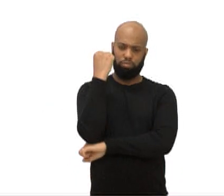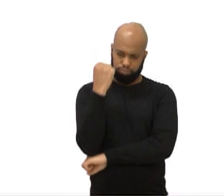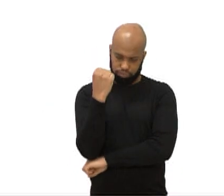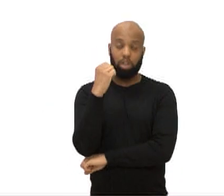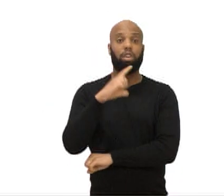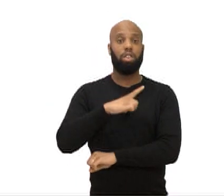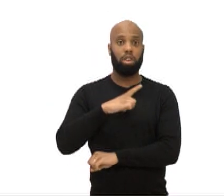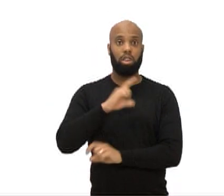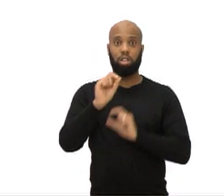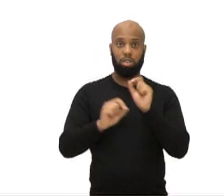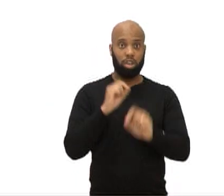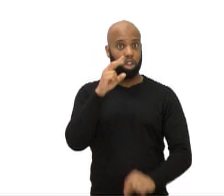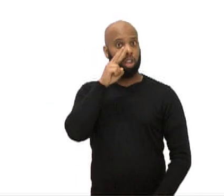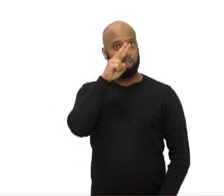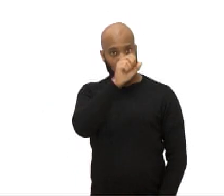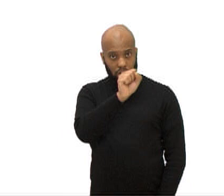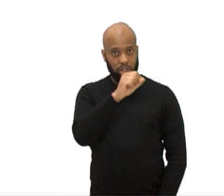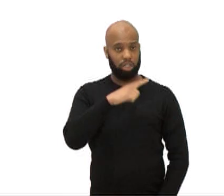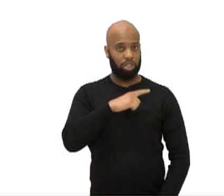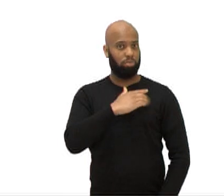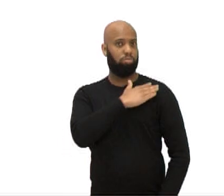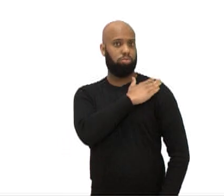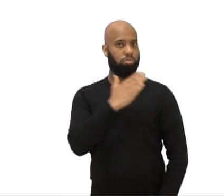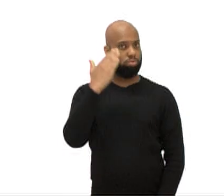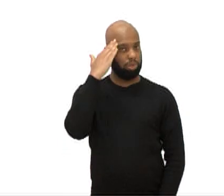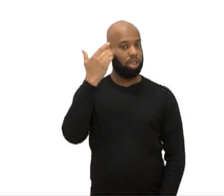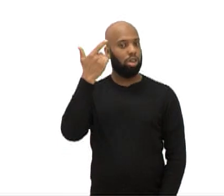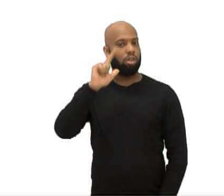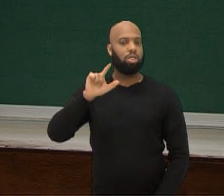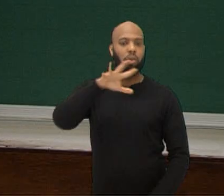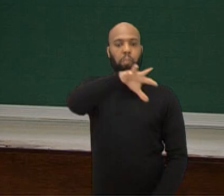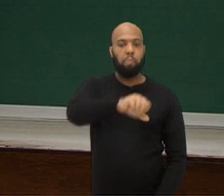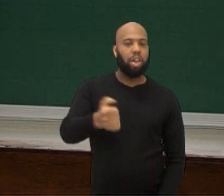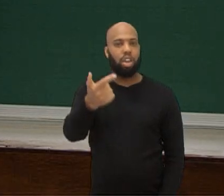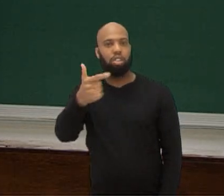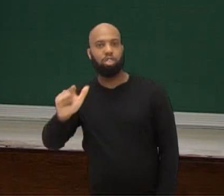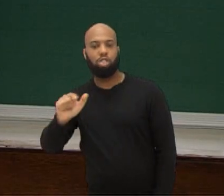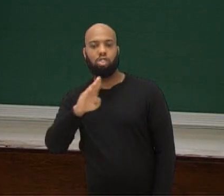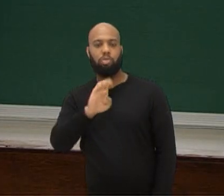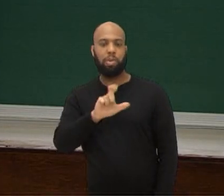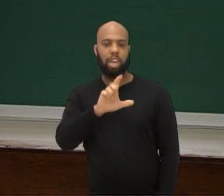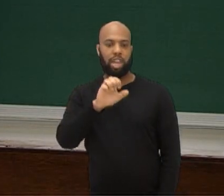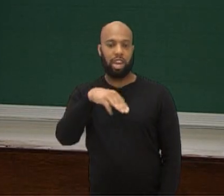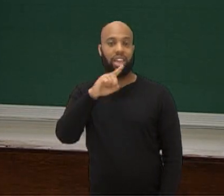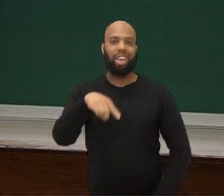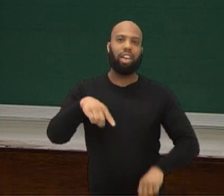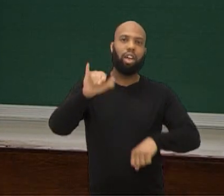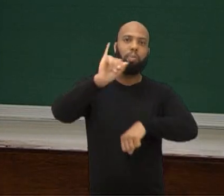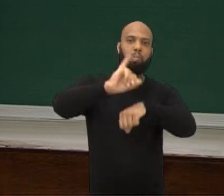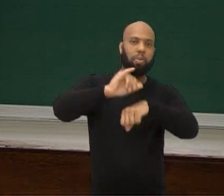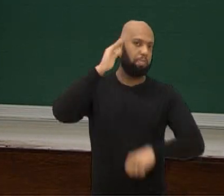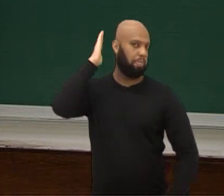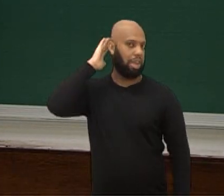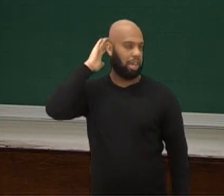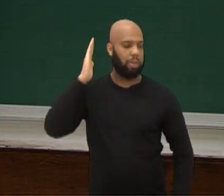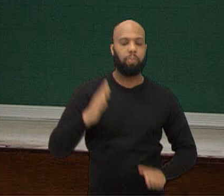recursos bélicos, conquistaram Belém. Gente, o que aconteceu? O